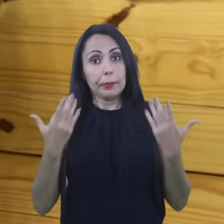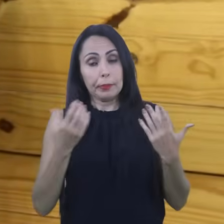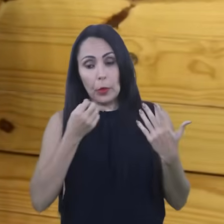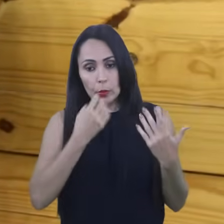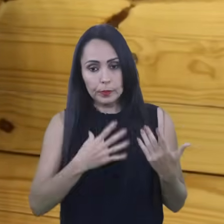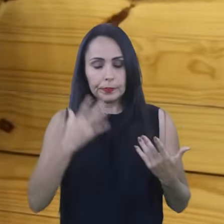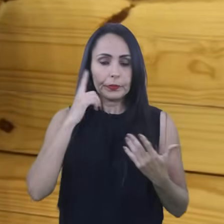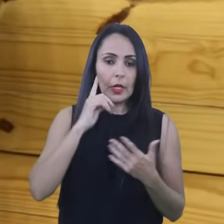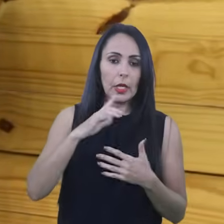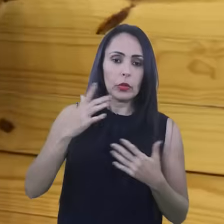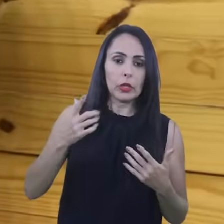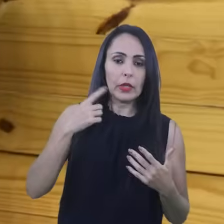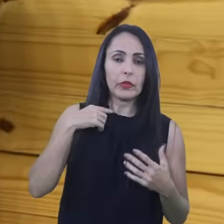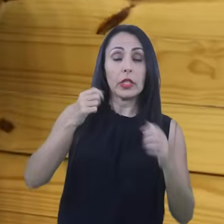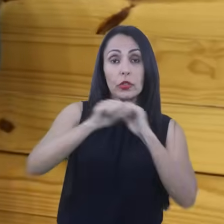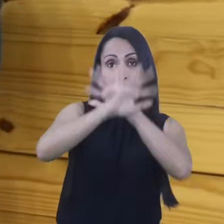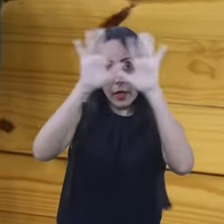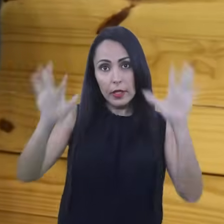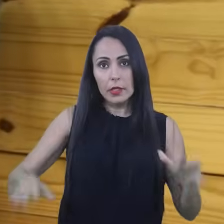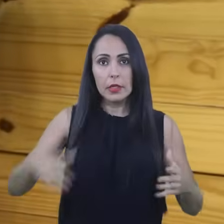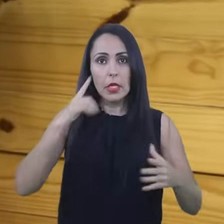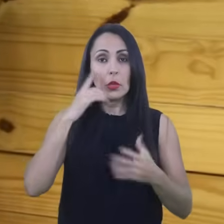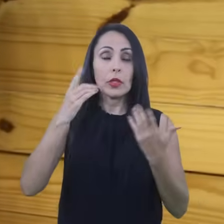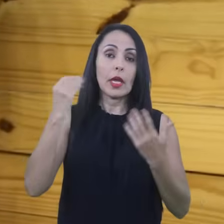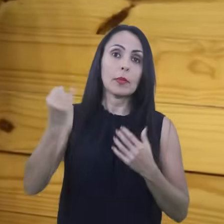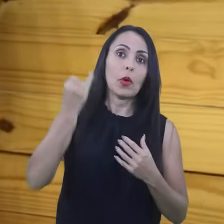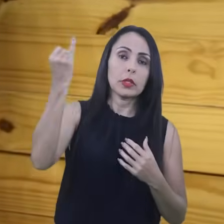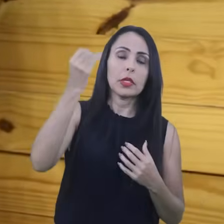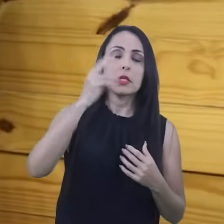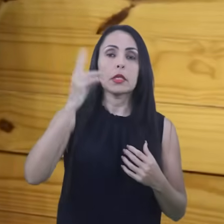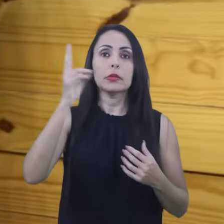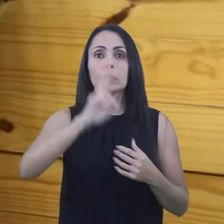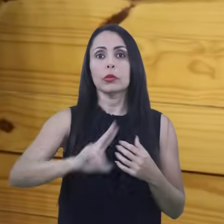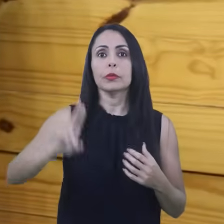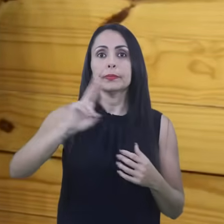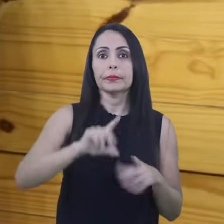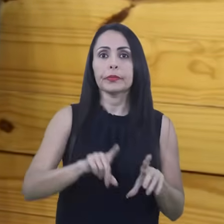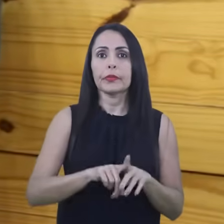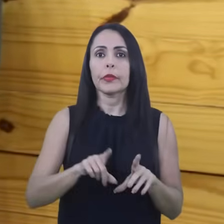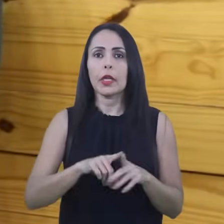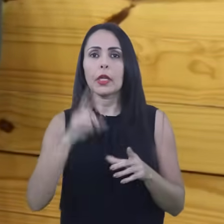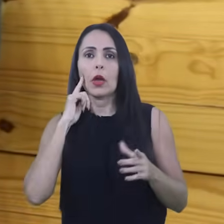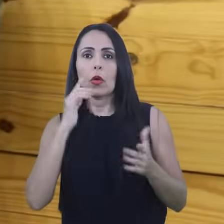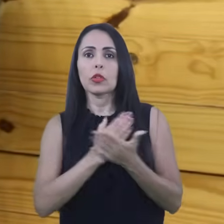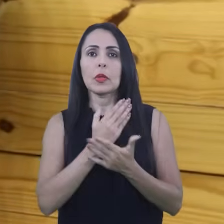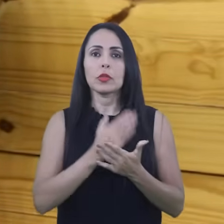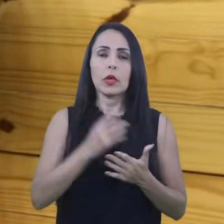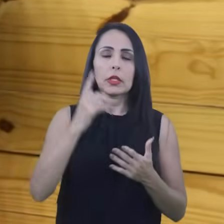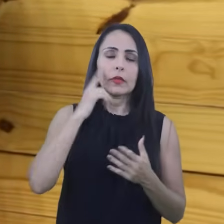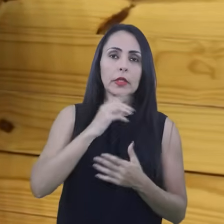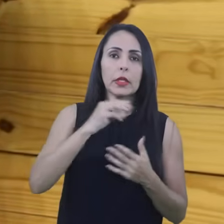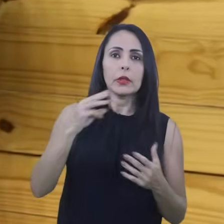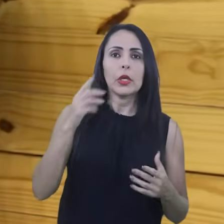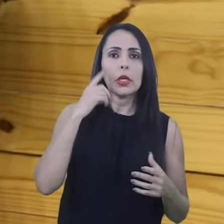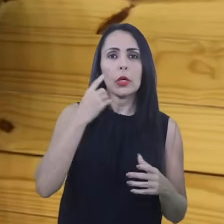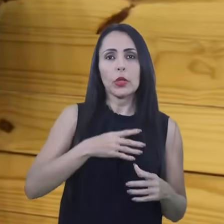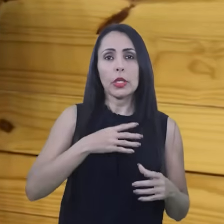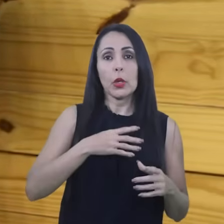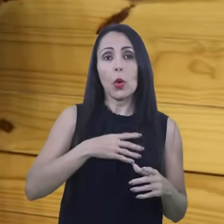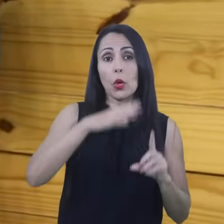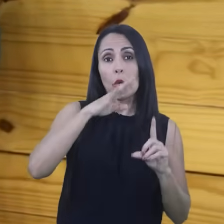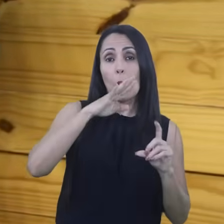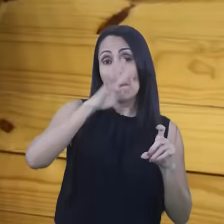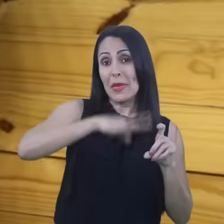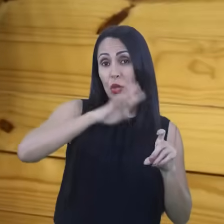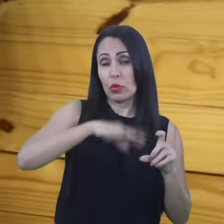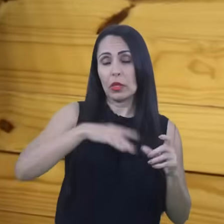acredito que eu devo ter deixado claro a importância desse uso, né? E muita gente tem esse mito de achar que é uma vez por semana,